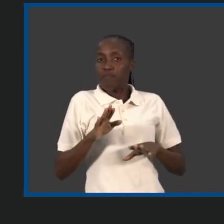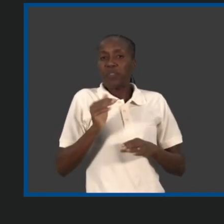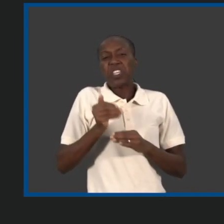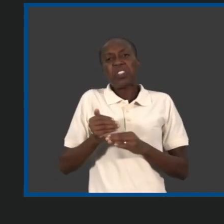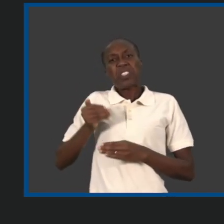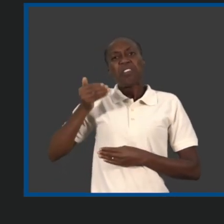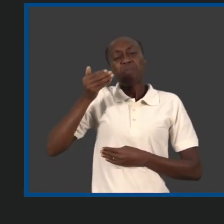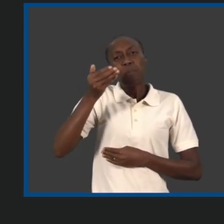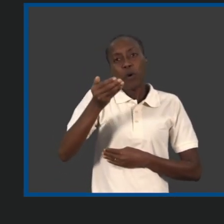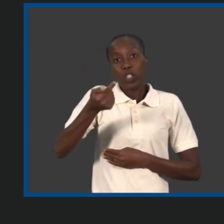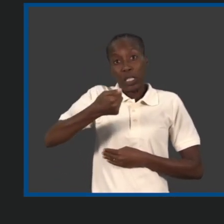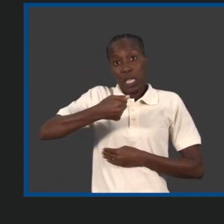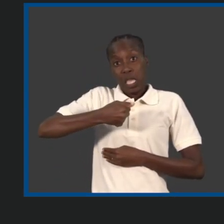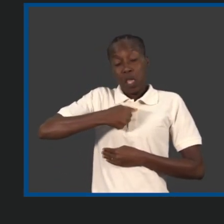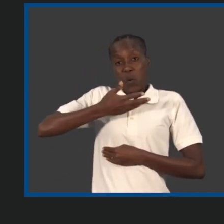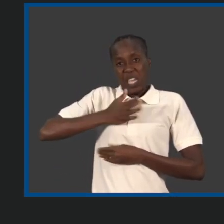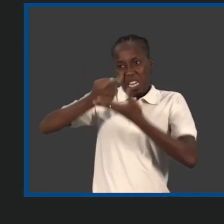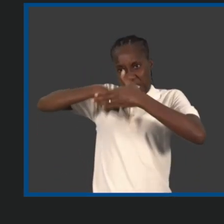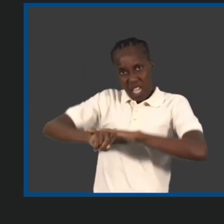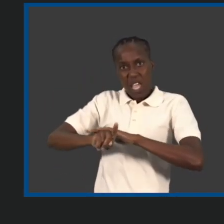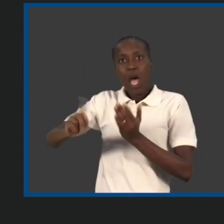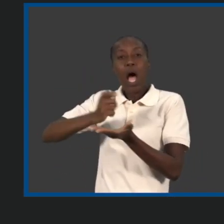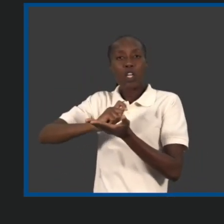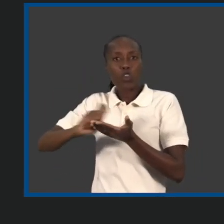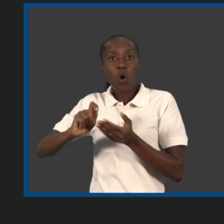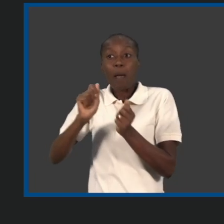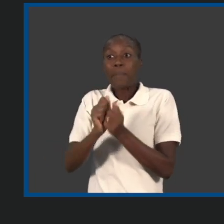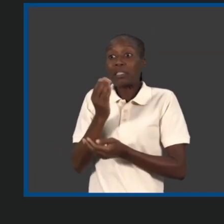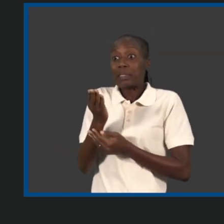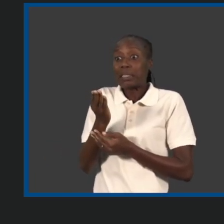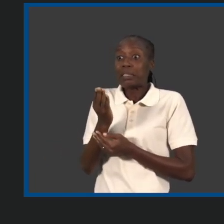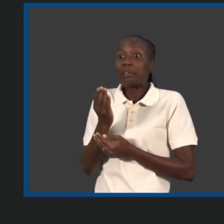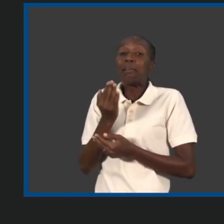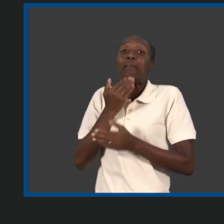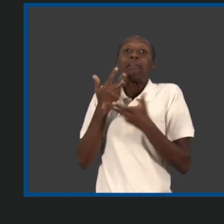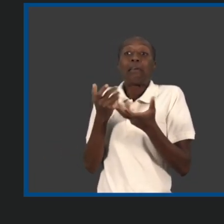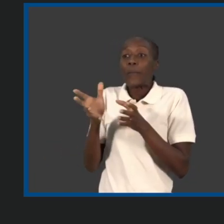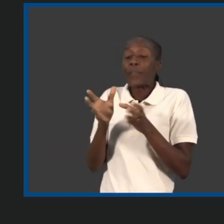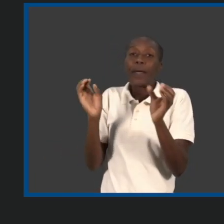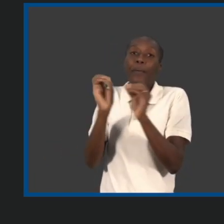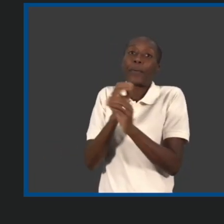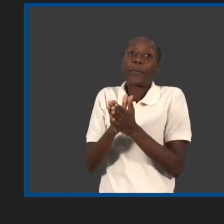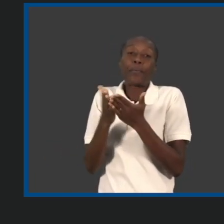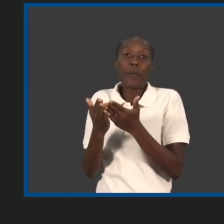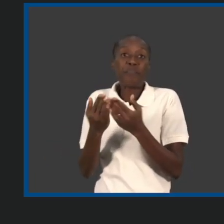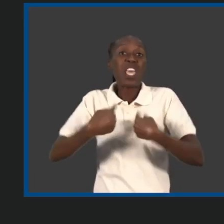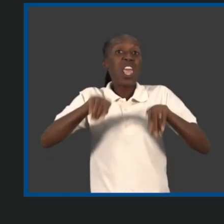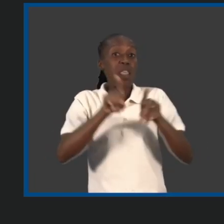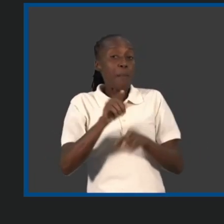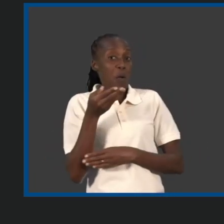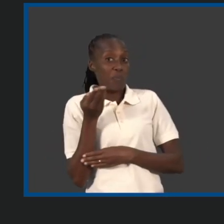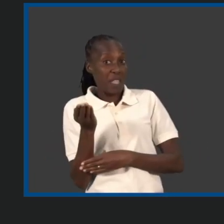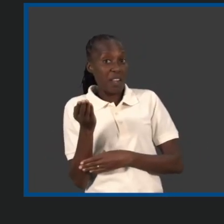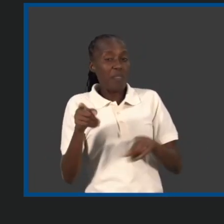eu saía de casa para a escola e não tinha ninguém para tomar conta dela. E os irmãos também iam à escola. Eu